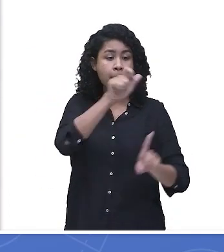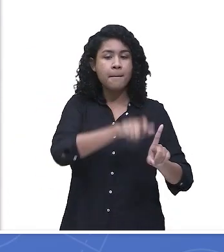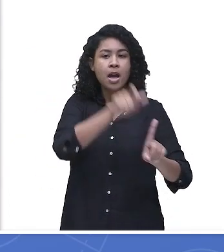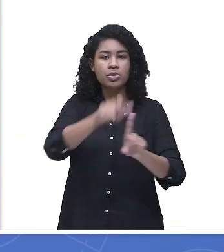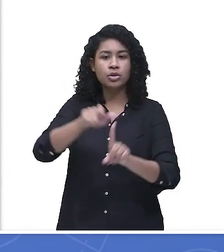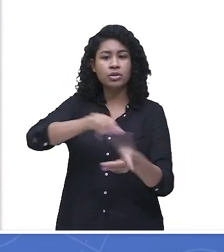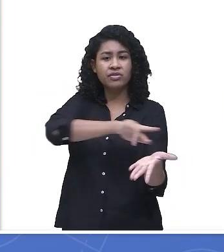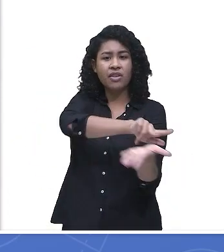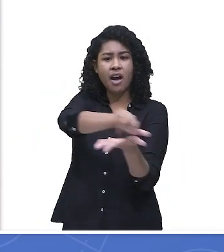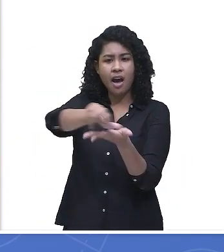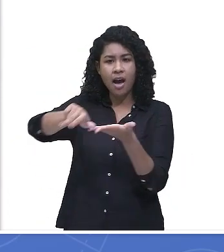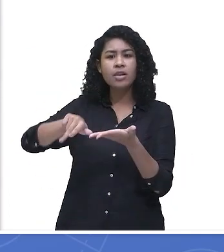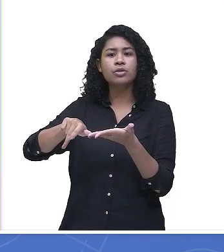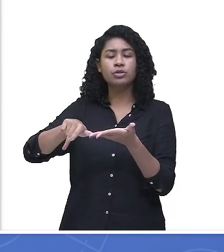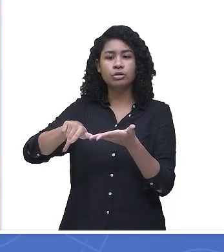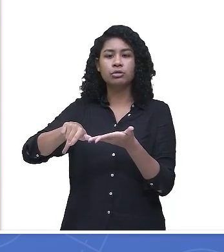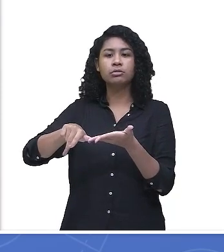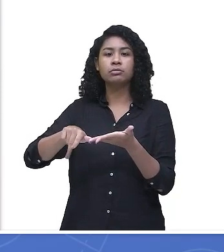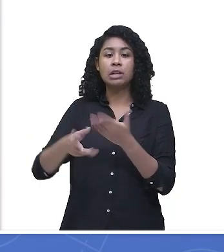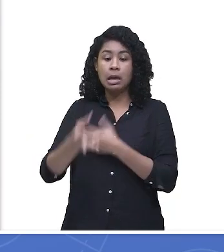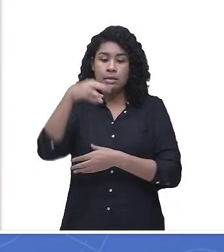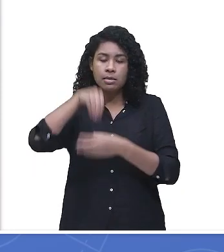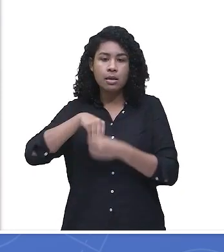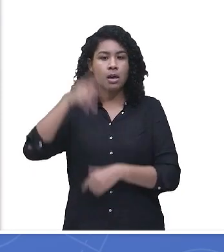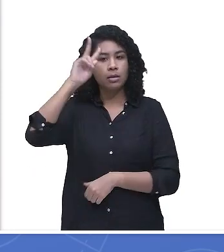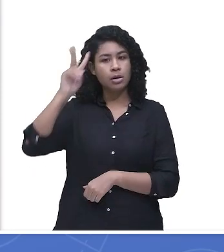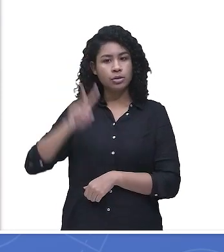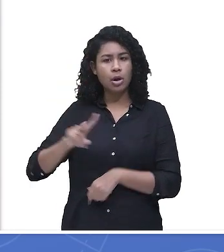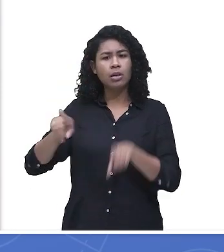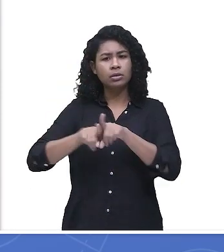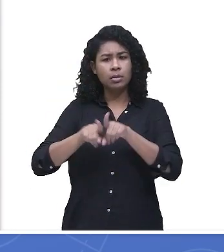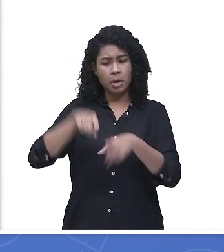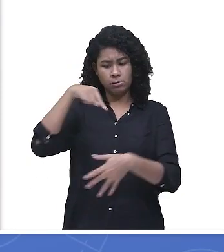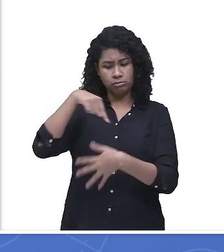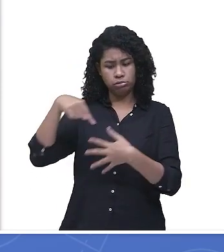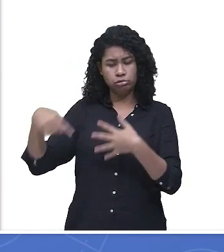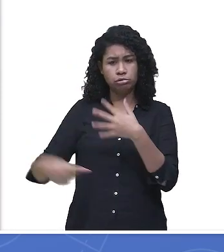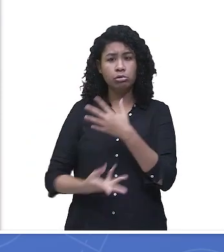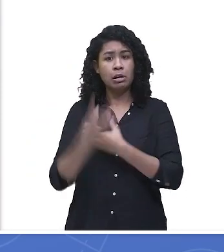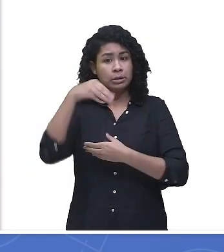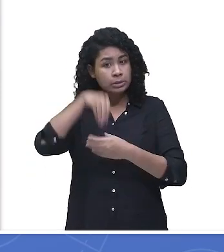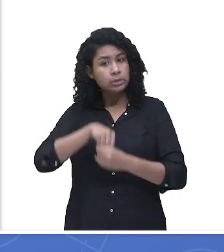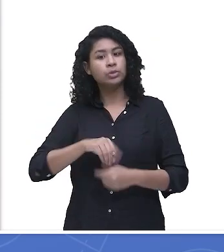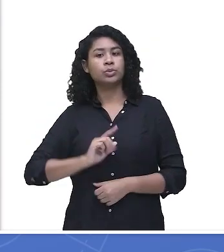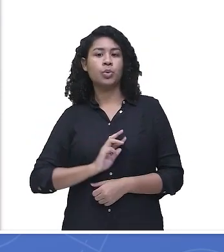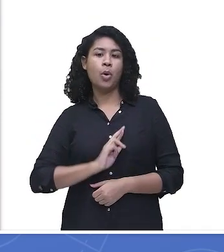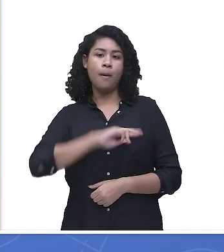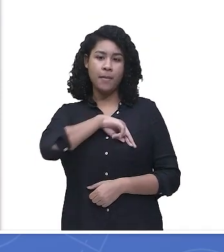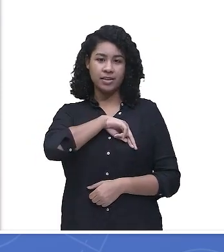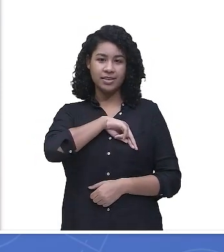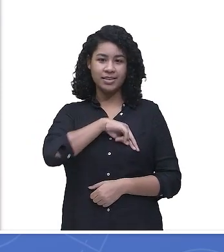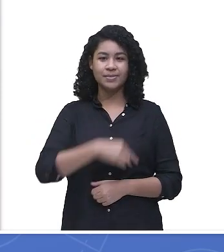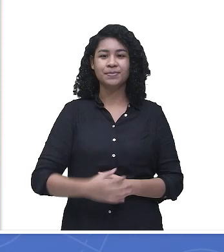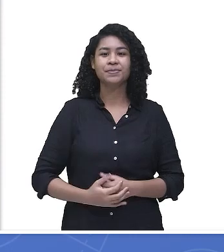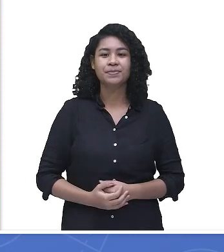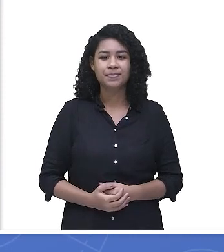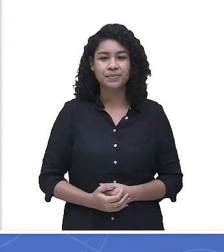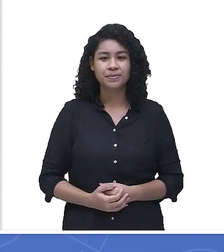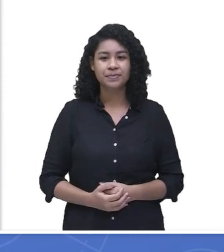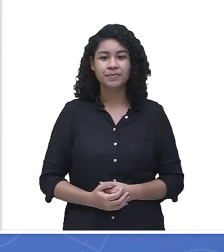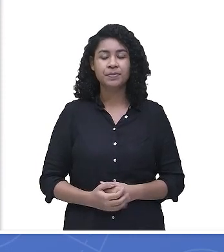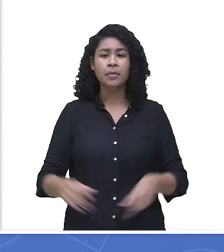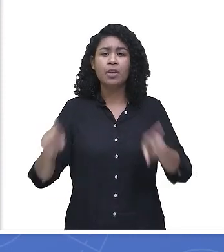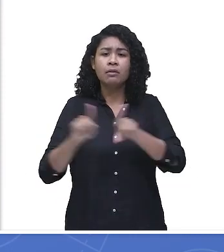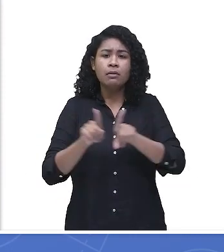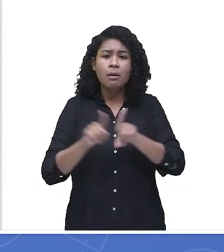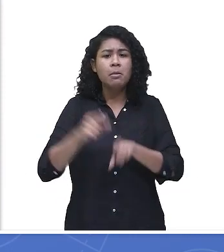vamos ter todos esses elementos que são próprios de uma narrativa presente em um romance, certo? Eles também vão estar presentes